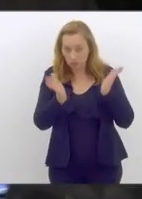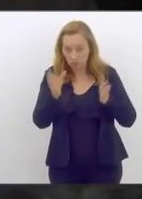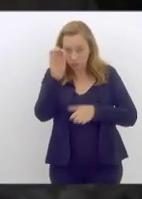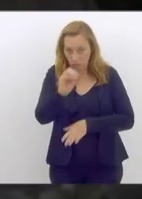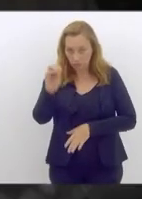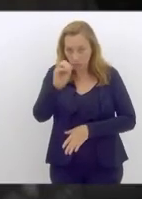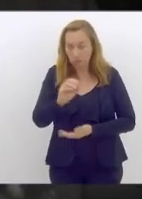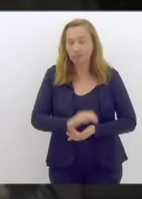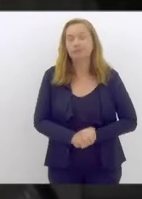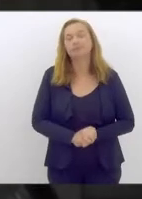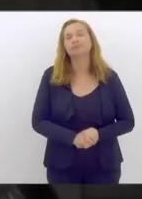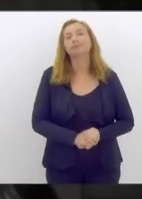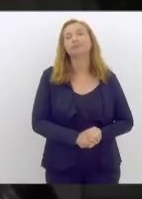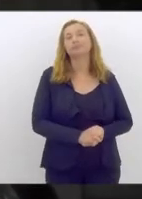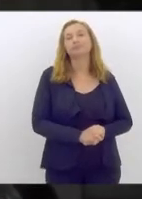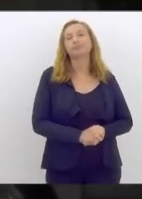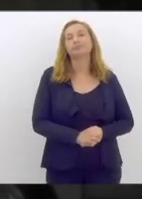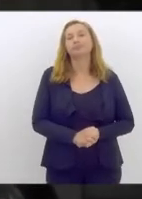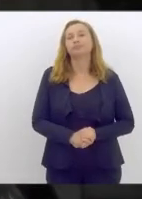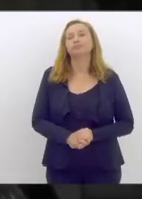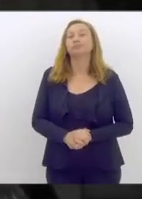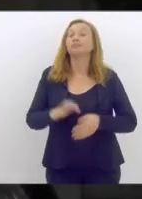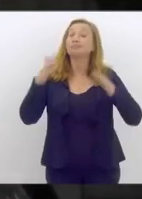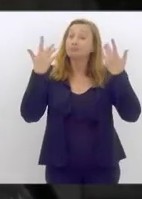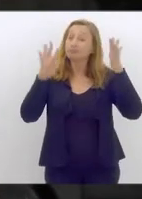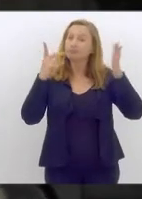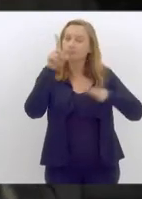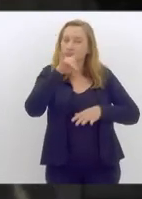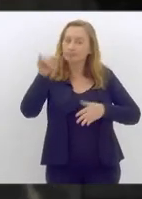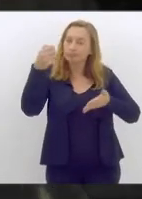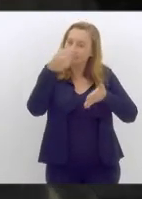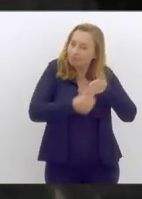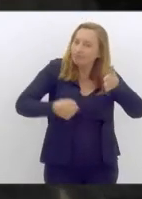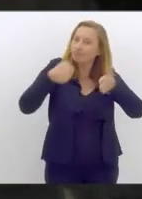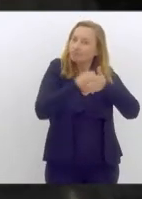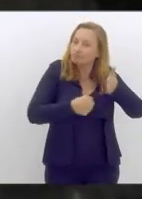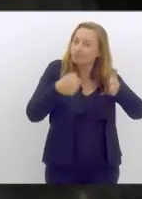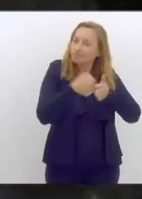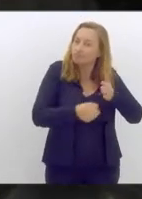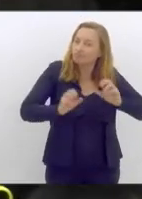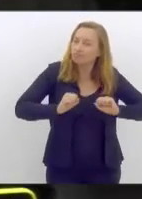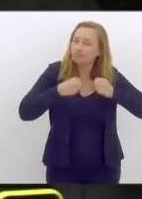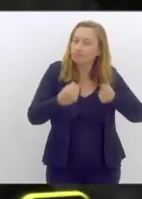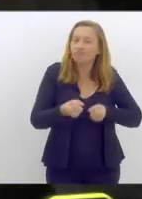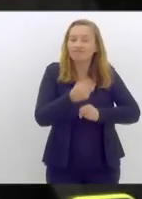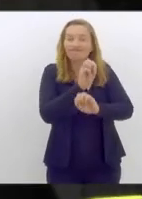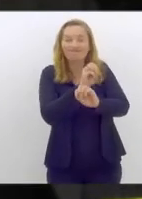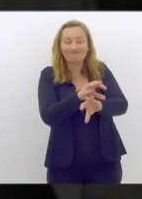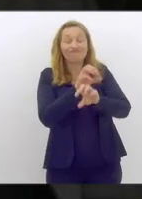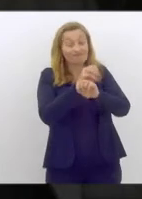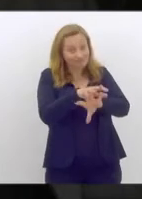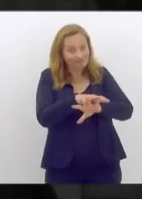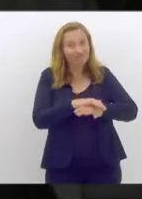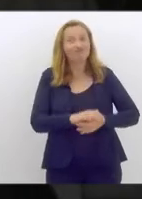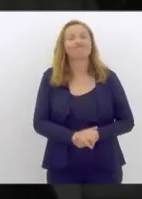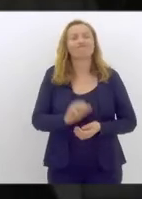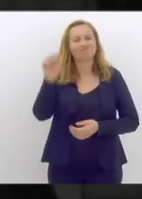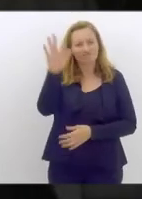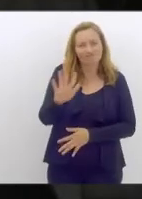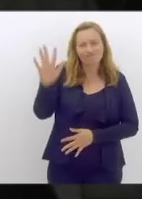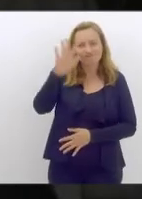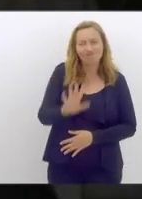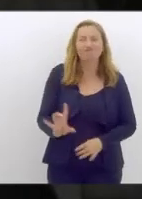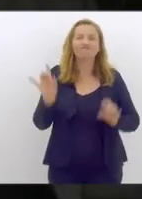outubro celebra-se Um dia de lutas em defesa da Educação de modo geral